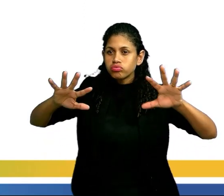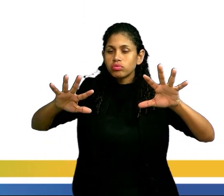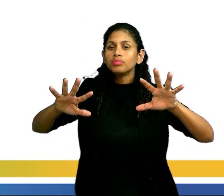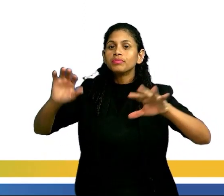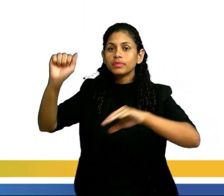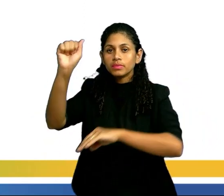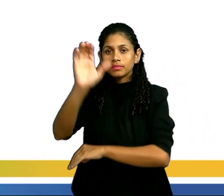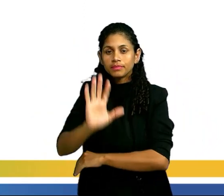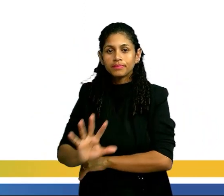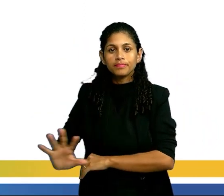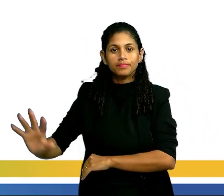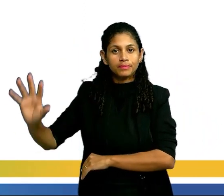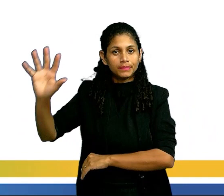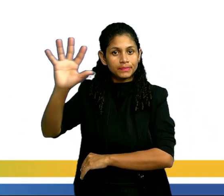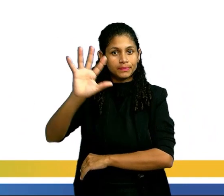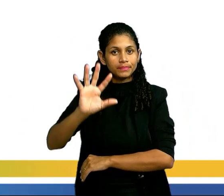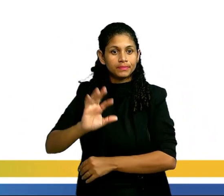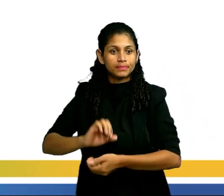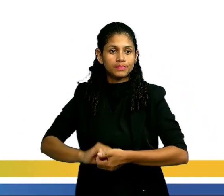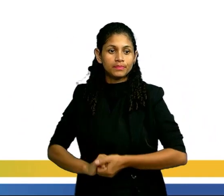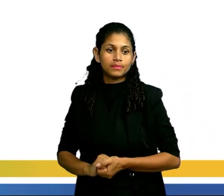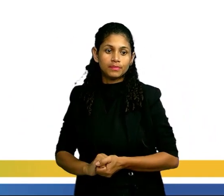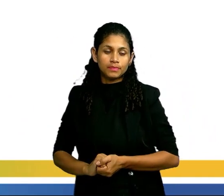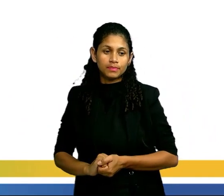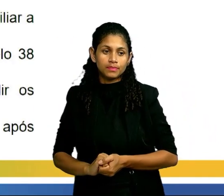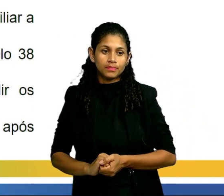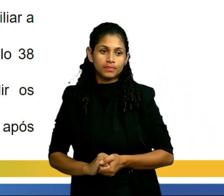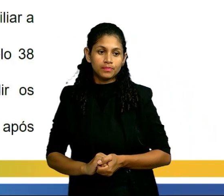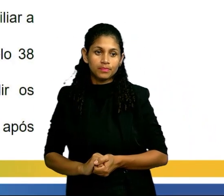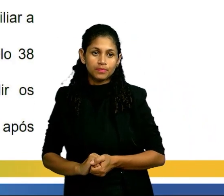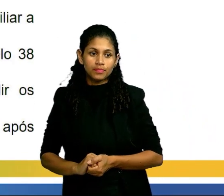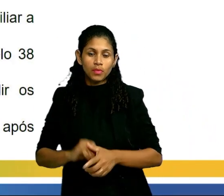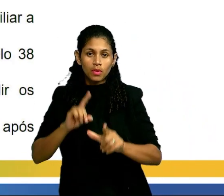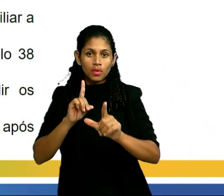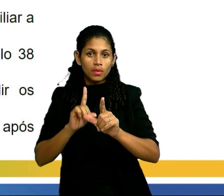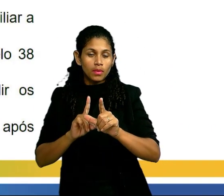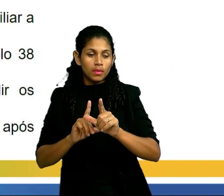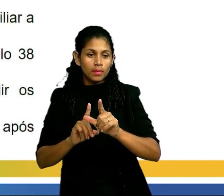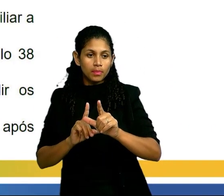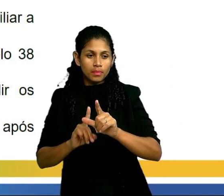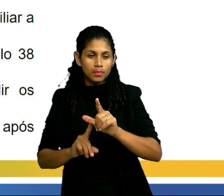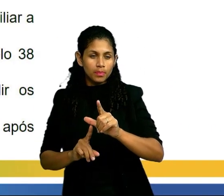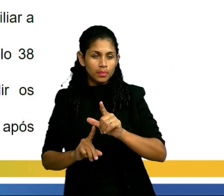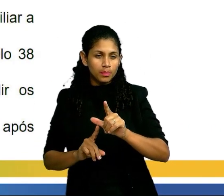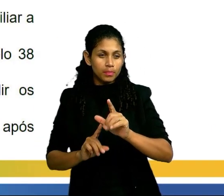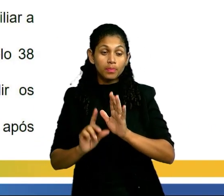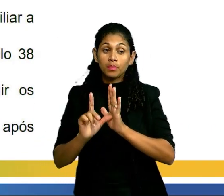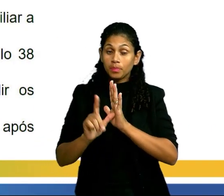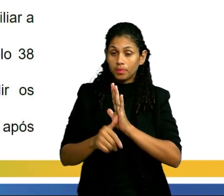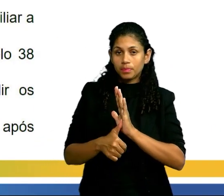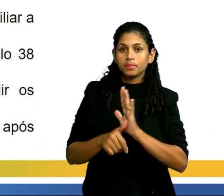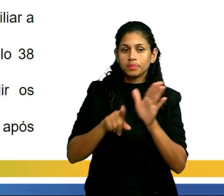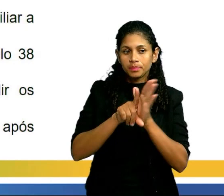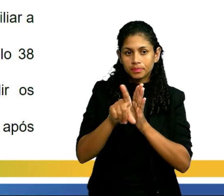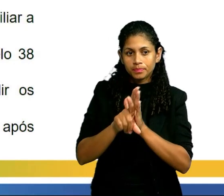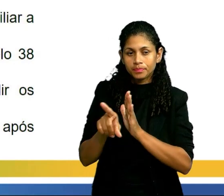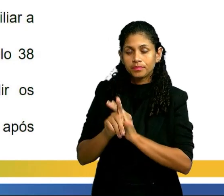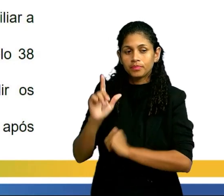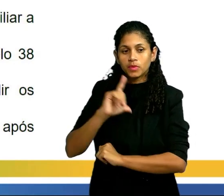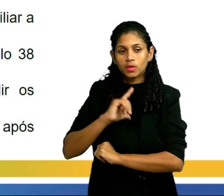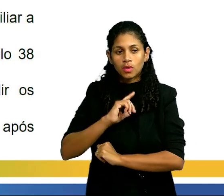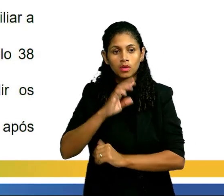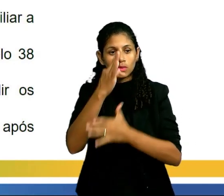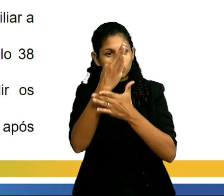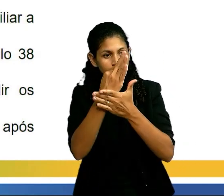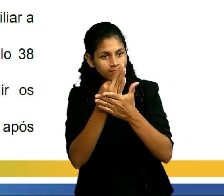onde o socialismo havia, né, se firmado. Vamos agora para a nossa próxima questão de hoje. Temos um texto que vai falar sobre a